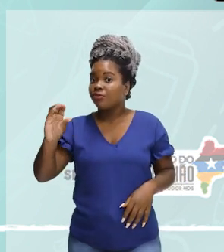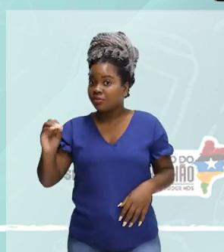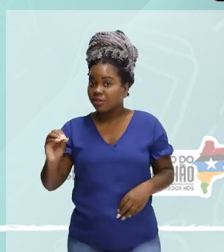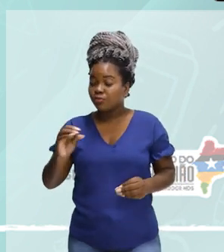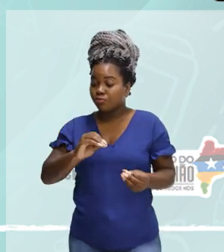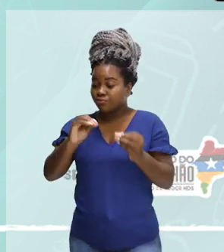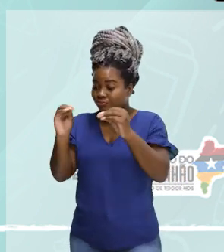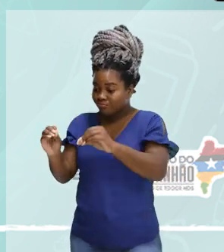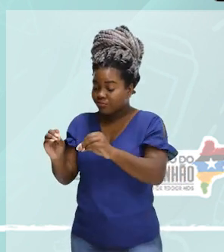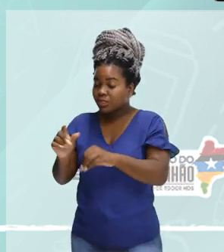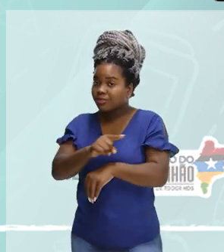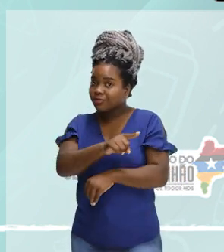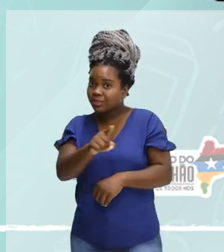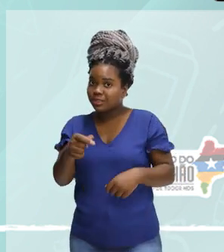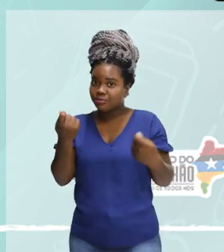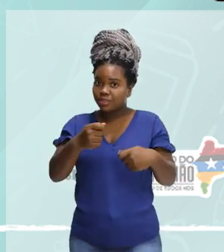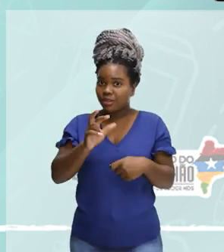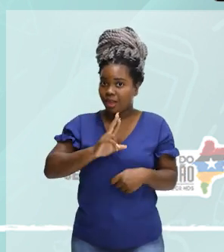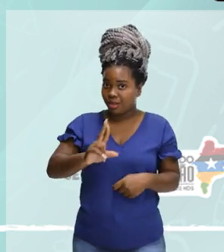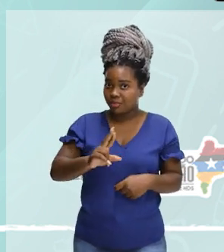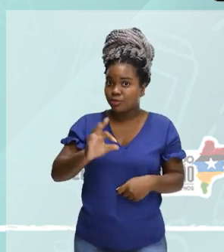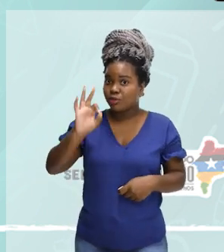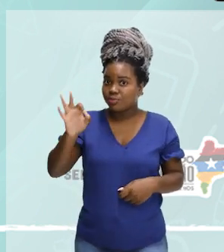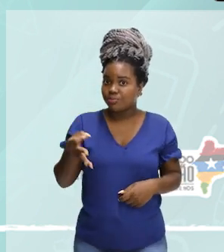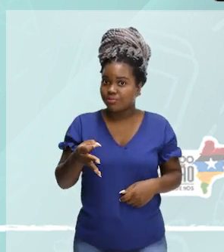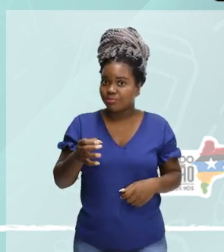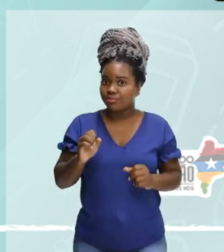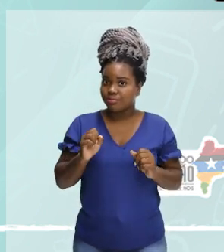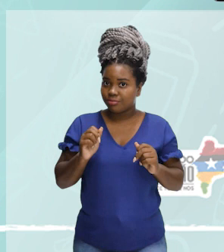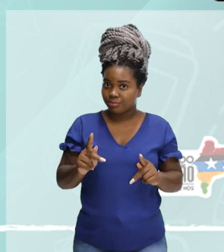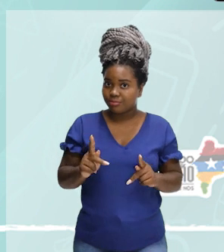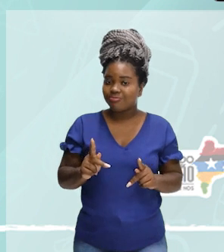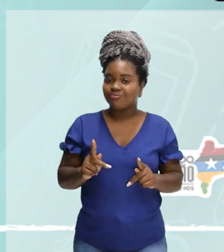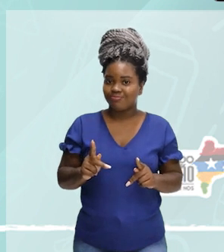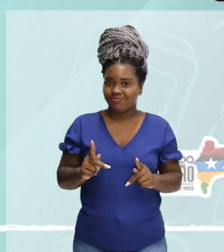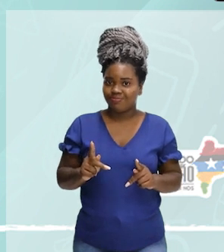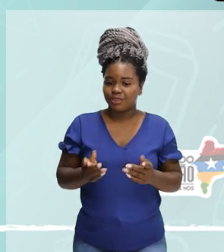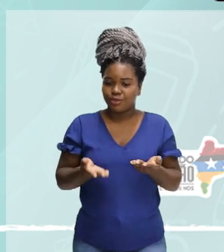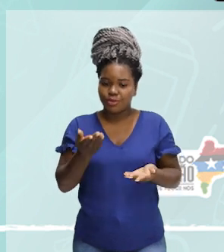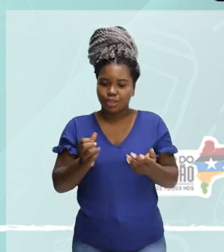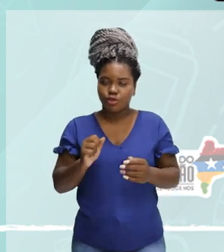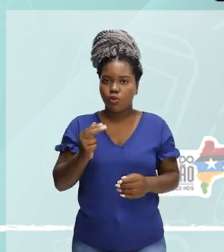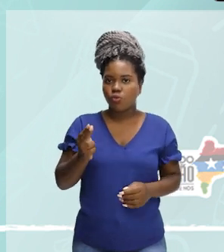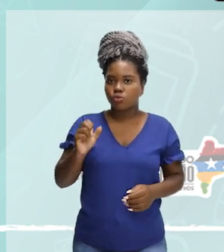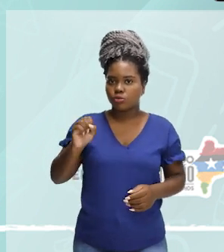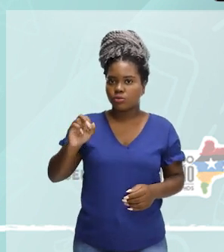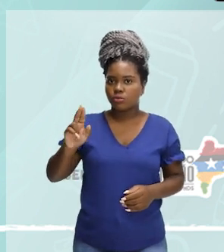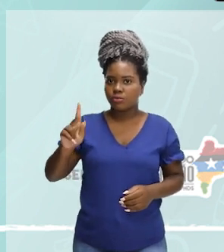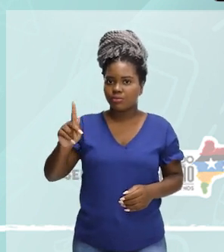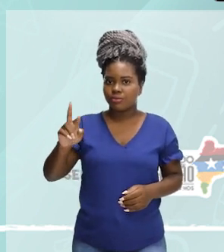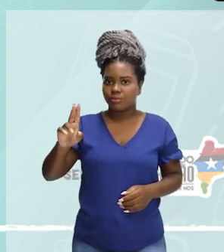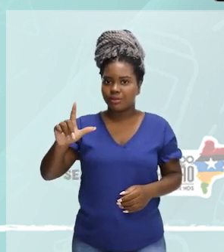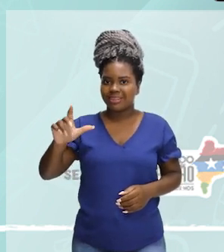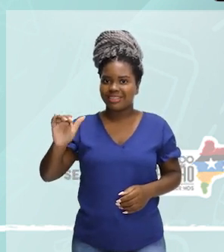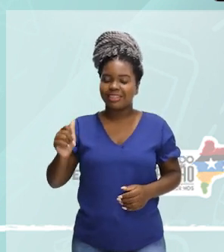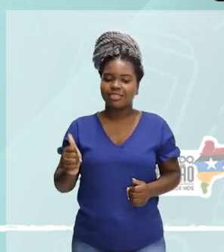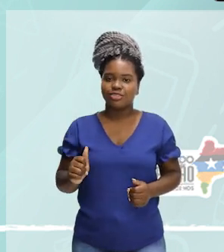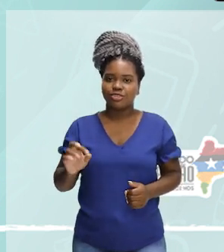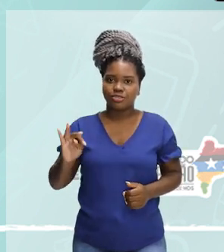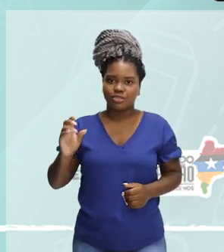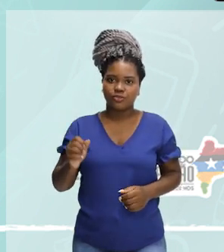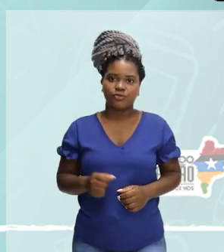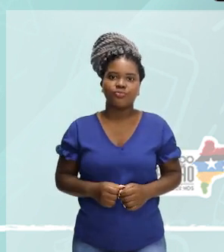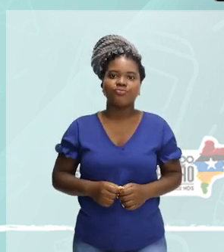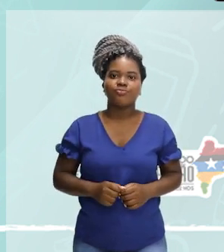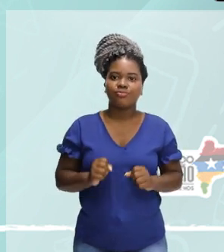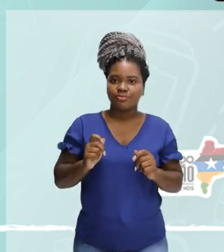tá? Mas vocês têm que colocar a forma correta. Comparativo ou superlativo. Vamos, um